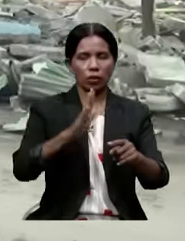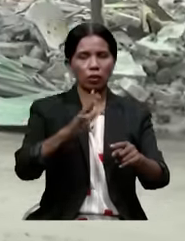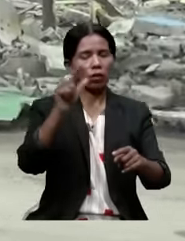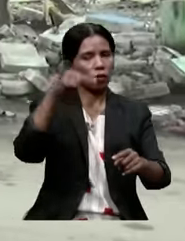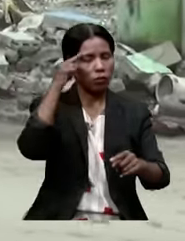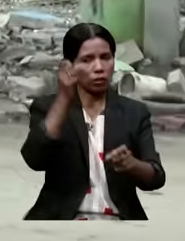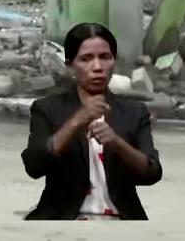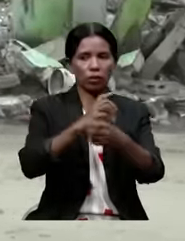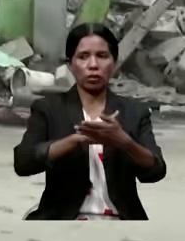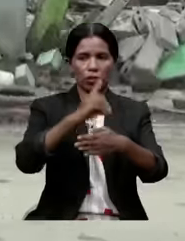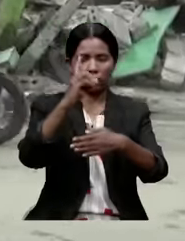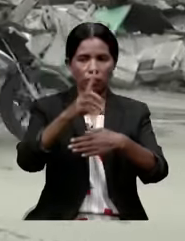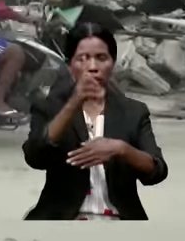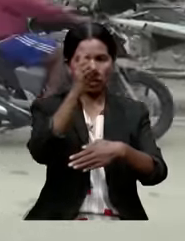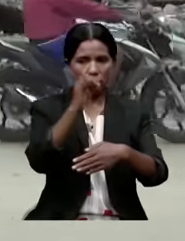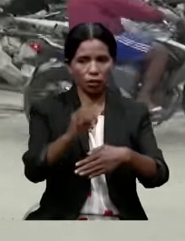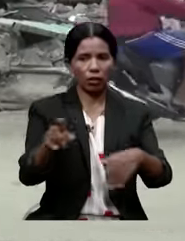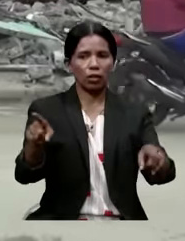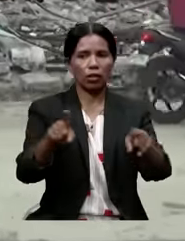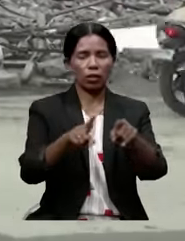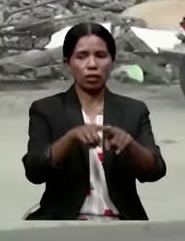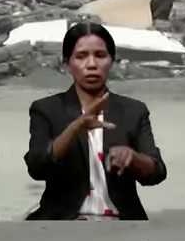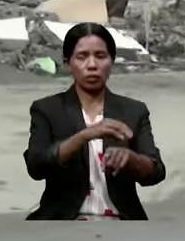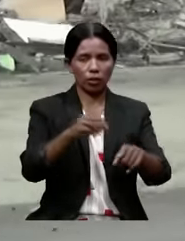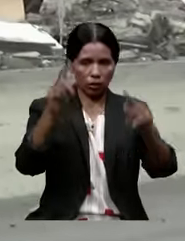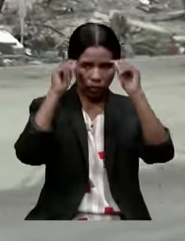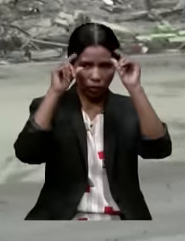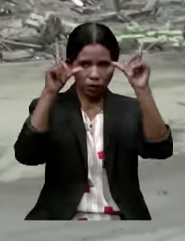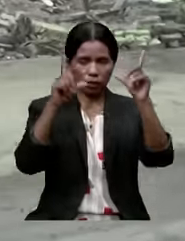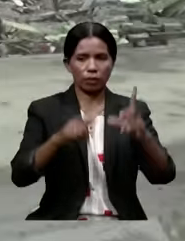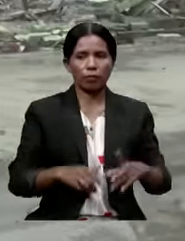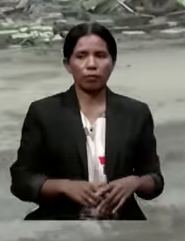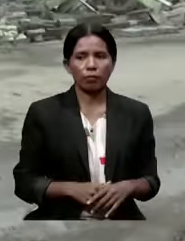atau halo desenvolvimento iha dili nudar capital ba Timor Leste. Abraham Amaral, ZMN.